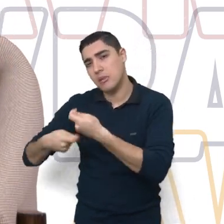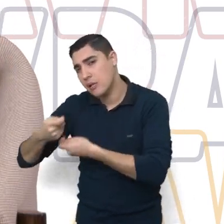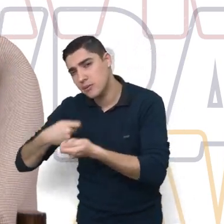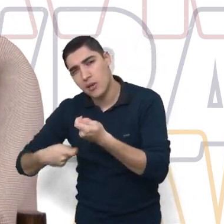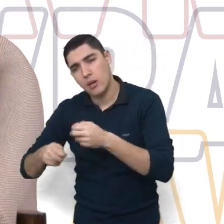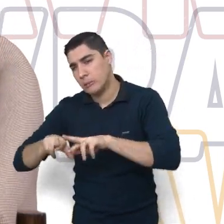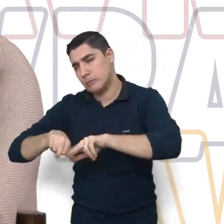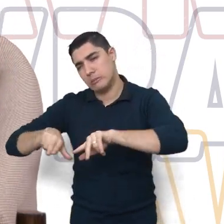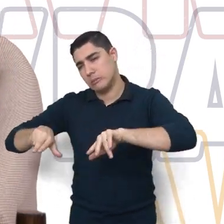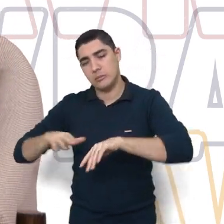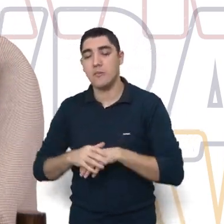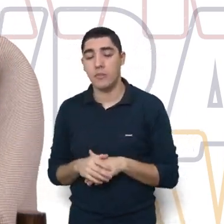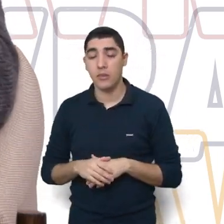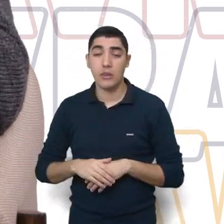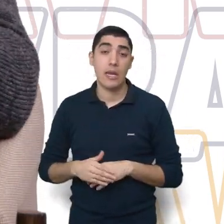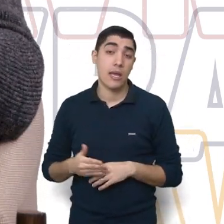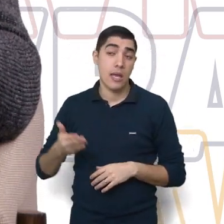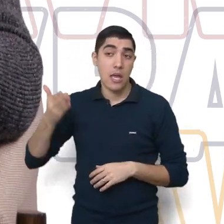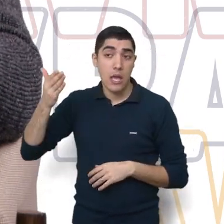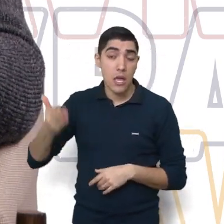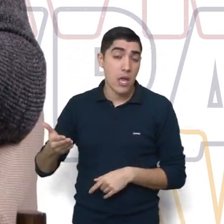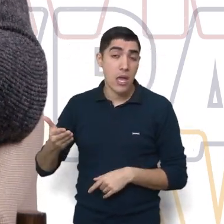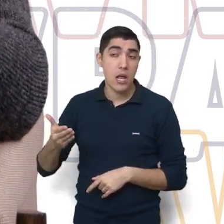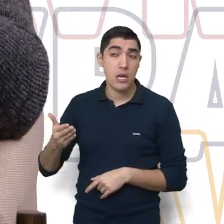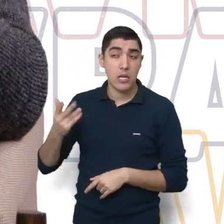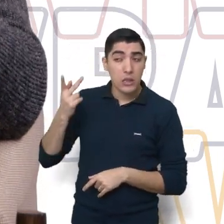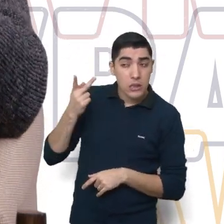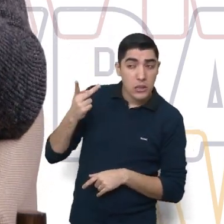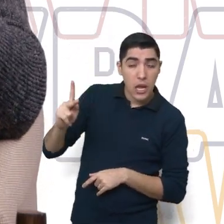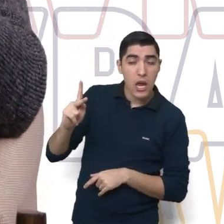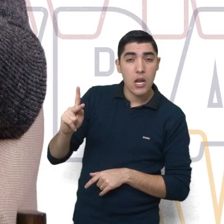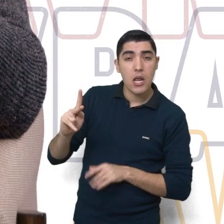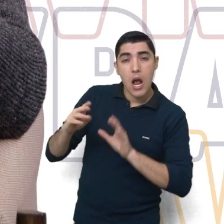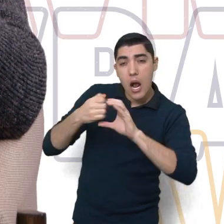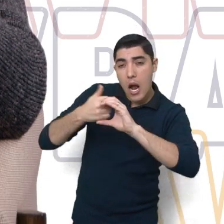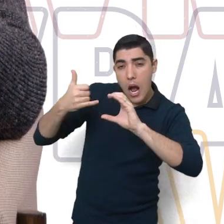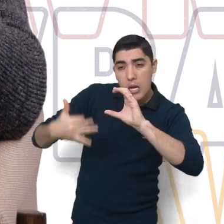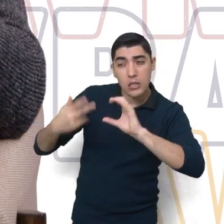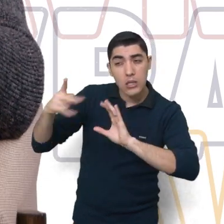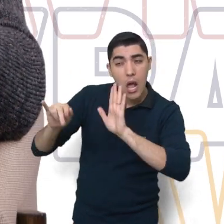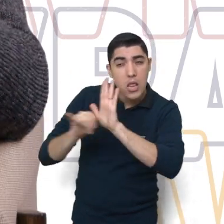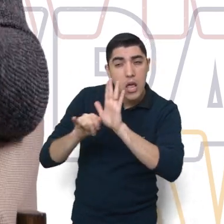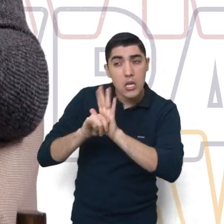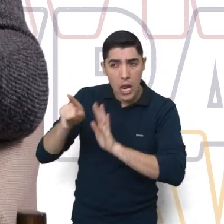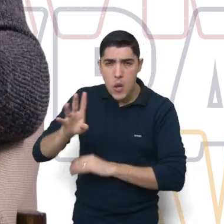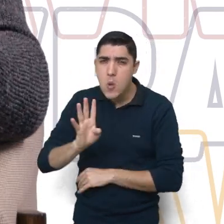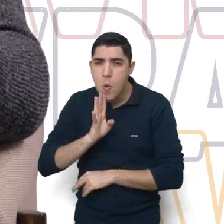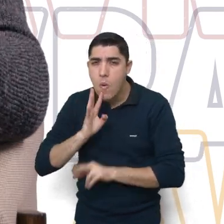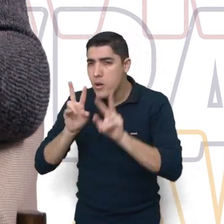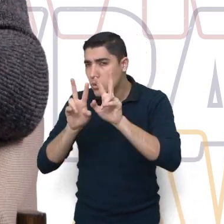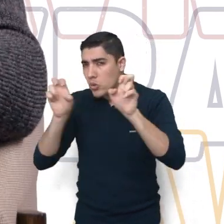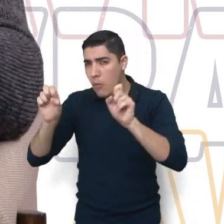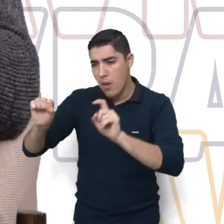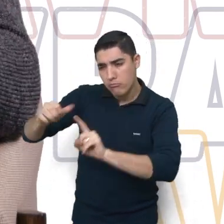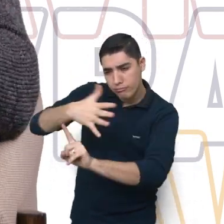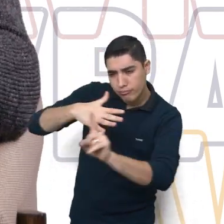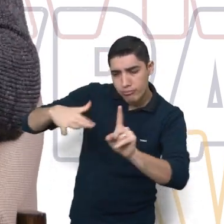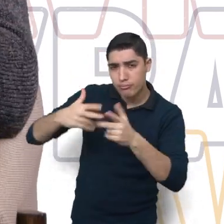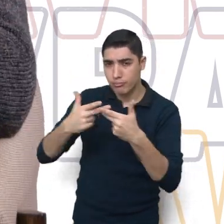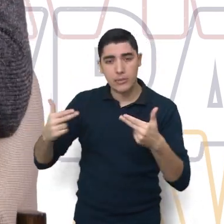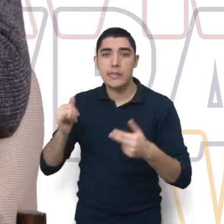né um administrador de empresa o quanto ele tem comido dentro dele essas questões ambientais